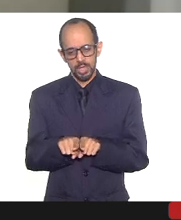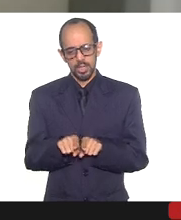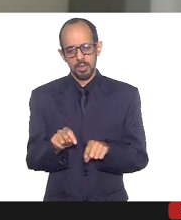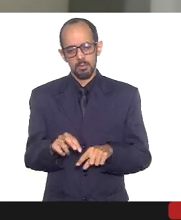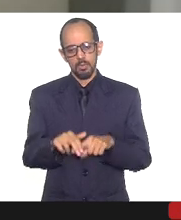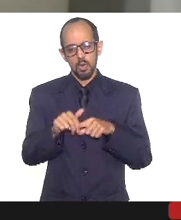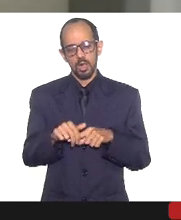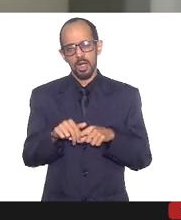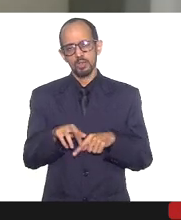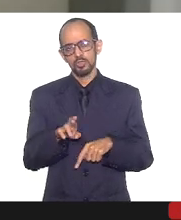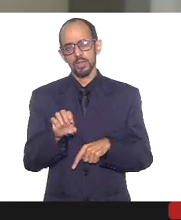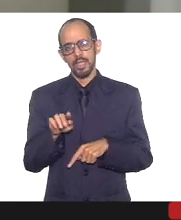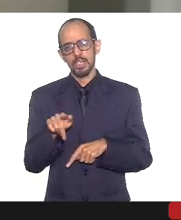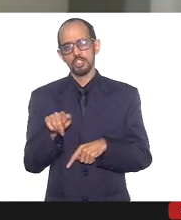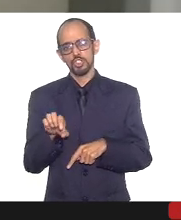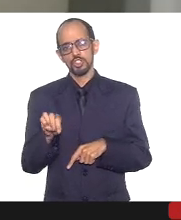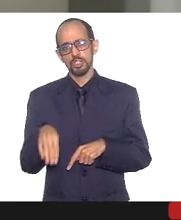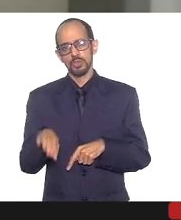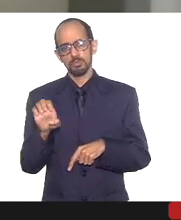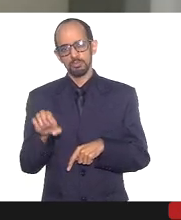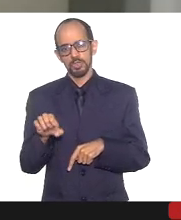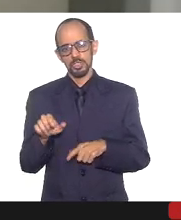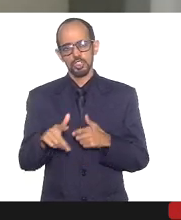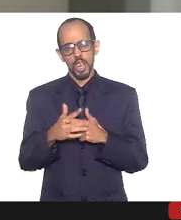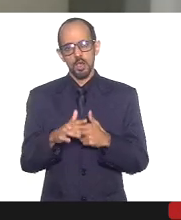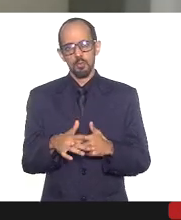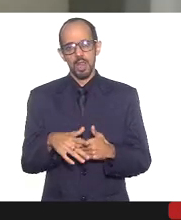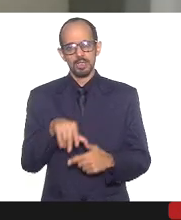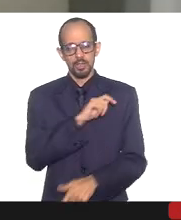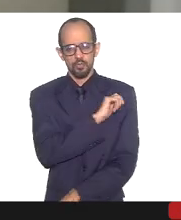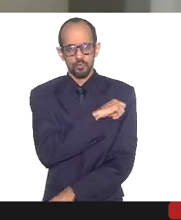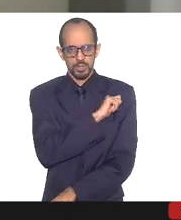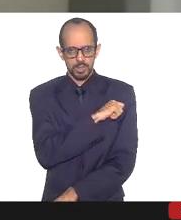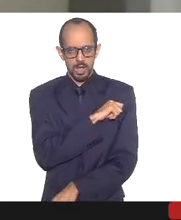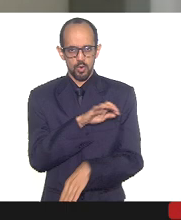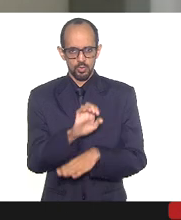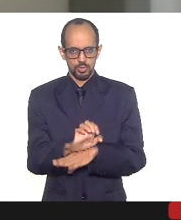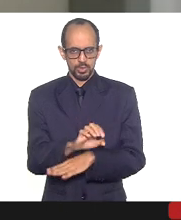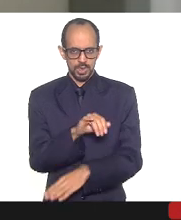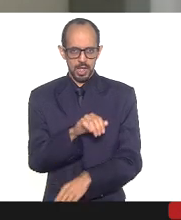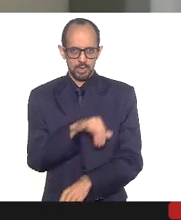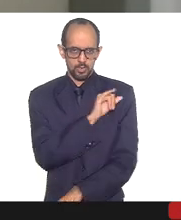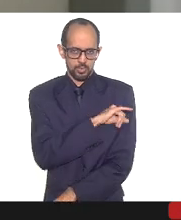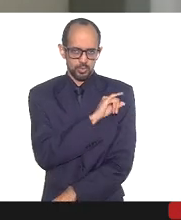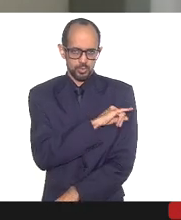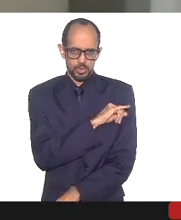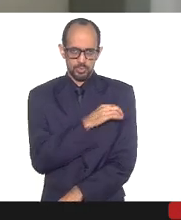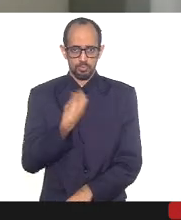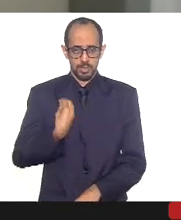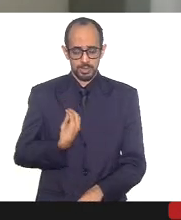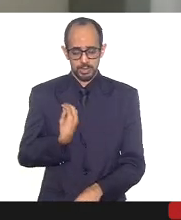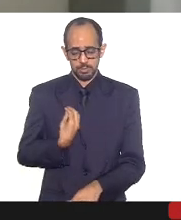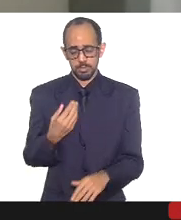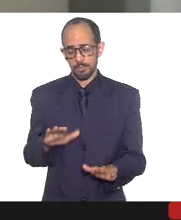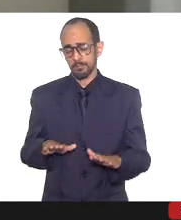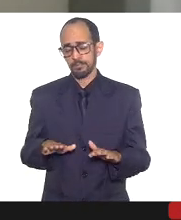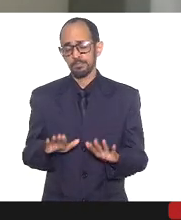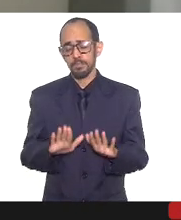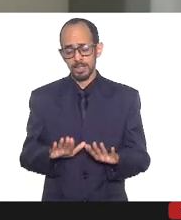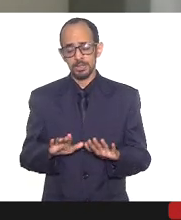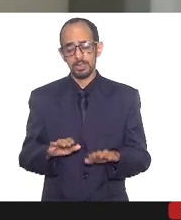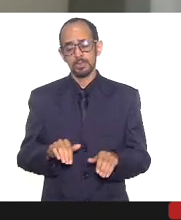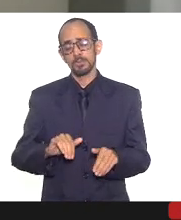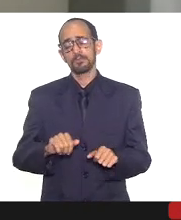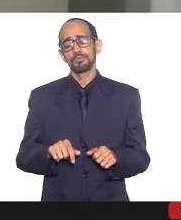regime de recuperação fiscal, do qual o Estado participa. Mas eu queria primeiro, nessa minha